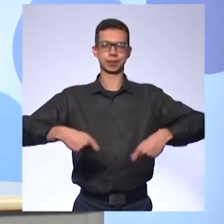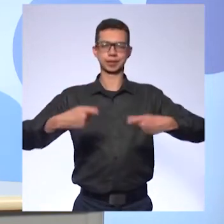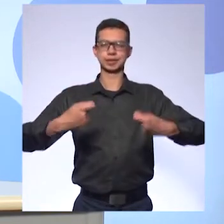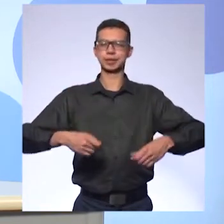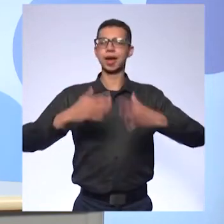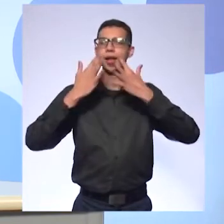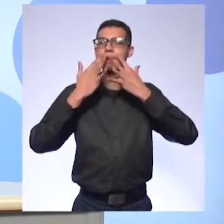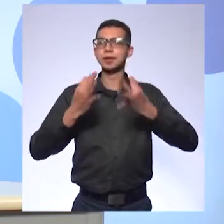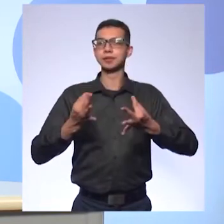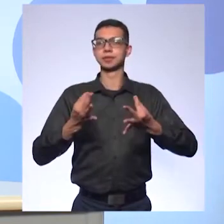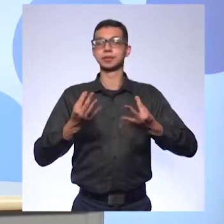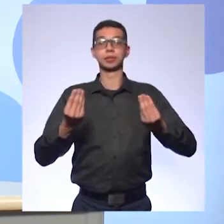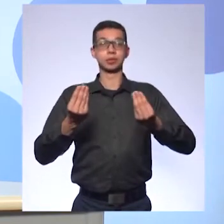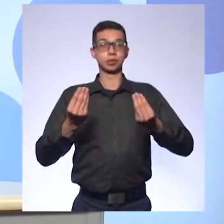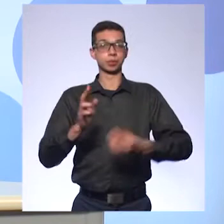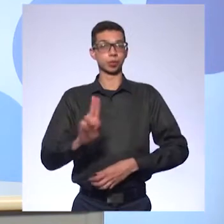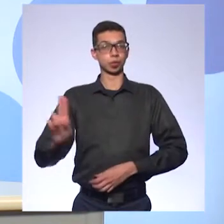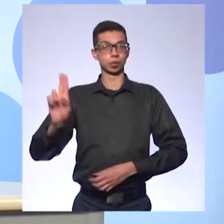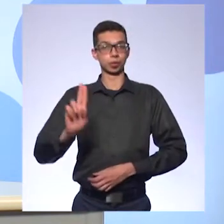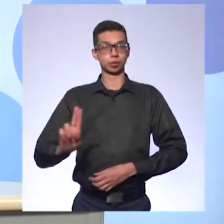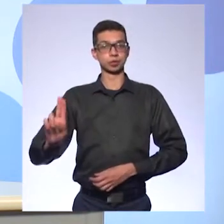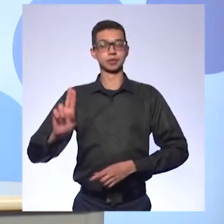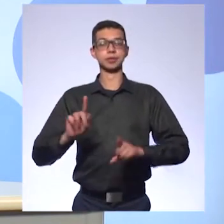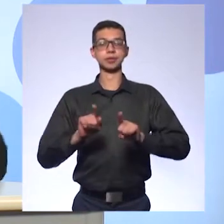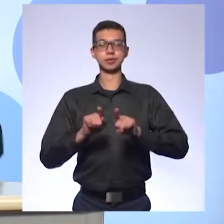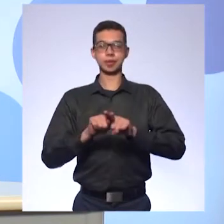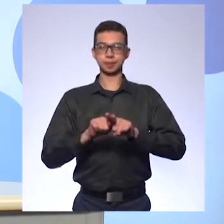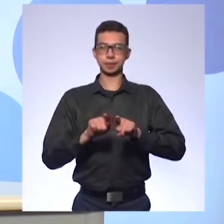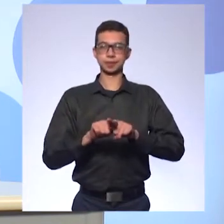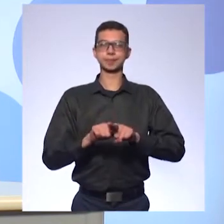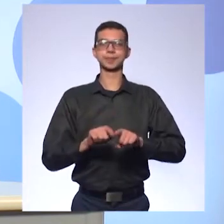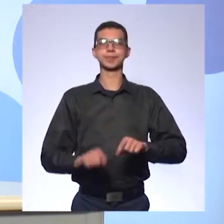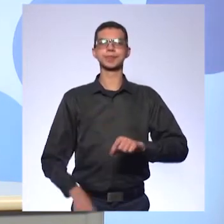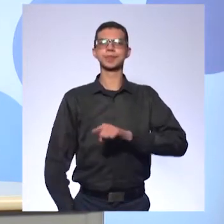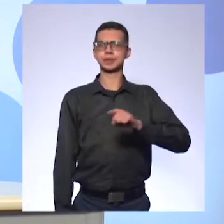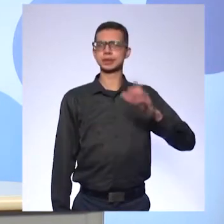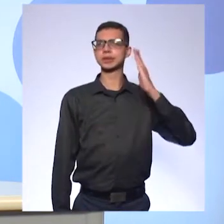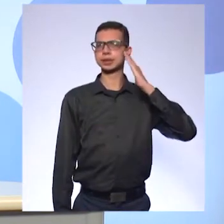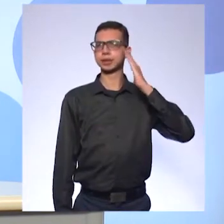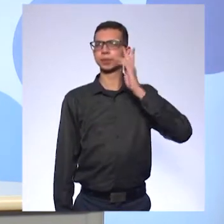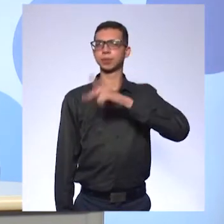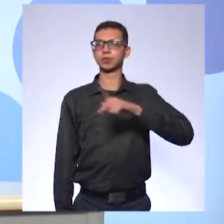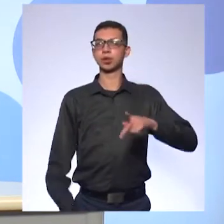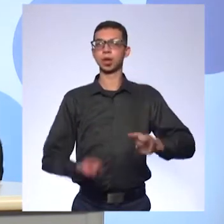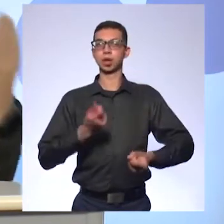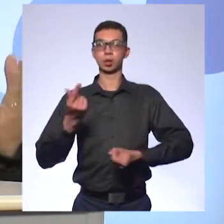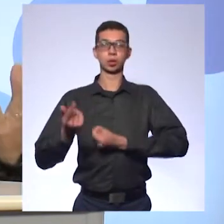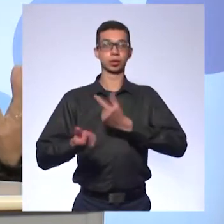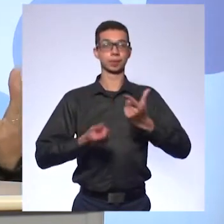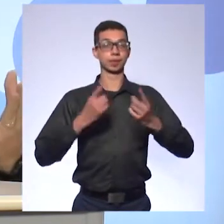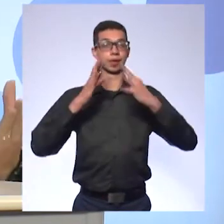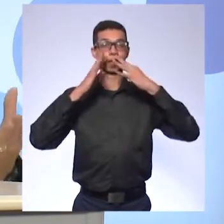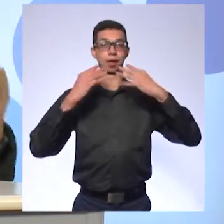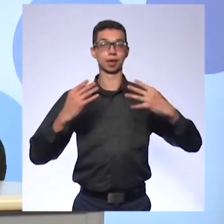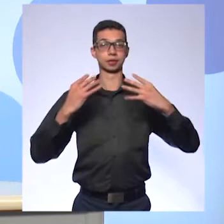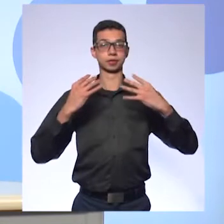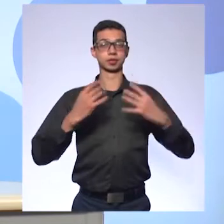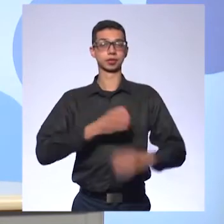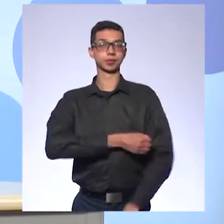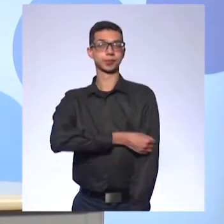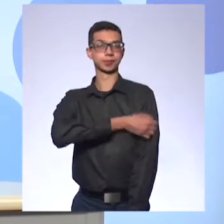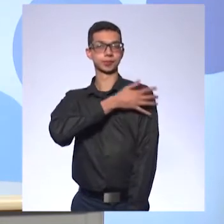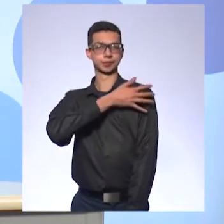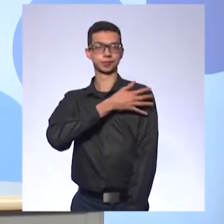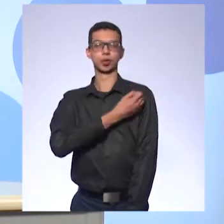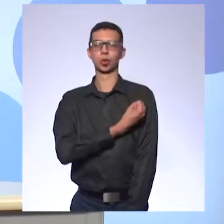a formas, usos, até a gente sabe que nós temos alguns professores que nos acompanham aí nas aulas do Fundamental, que estavam na